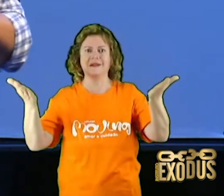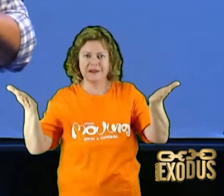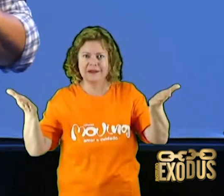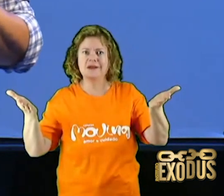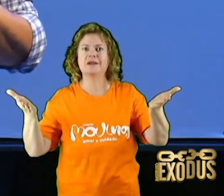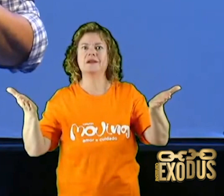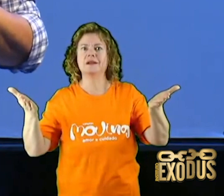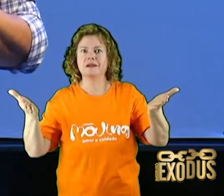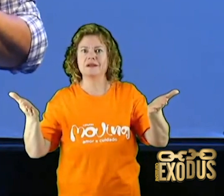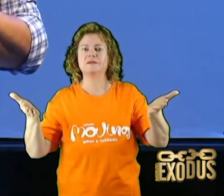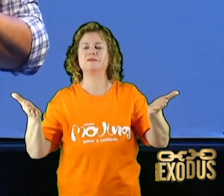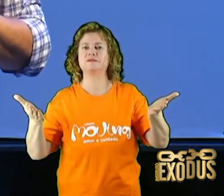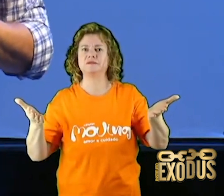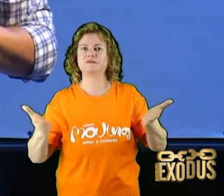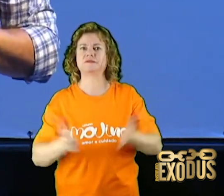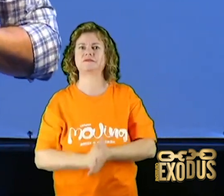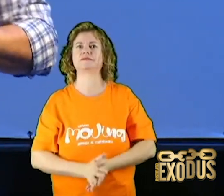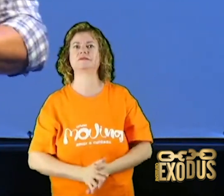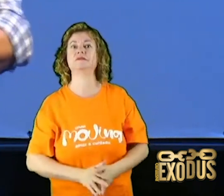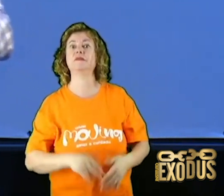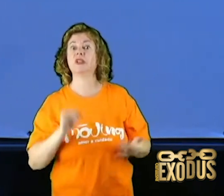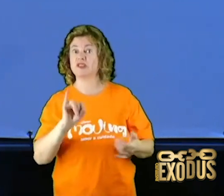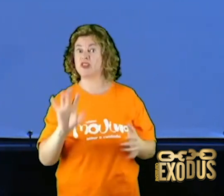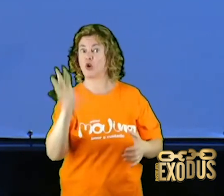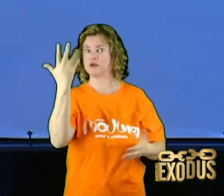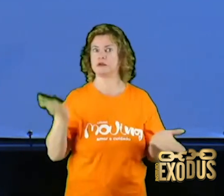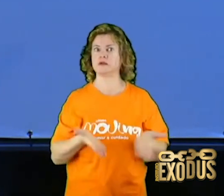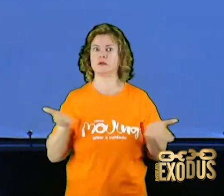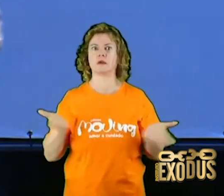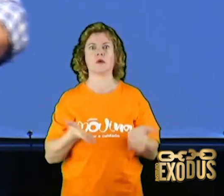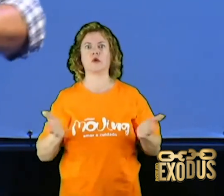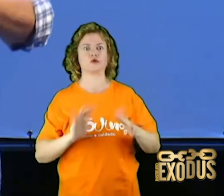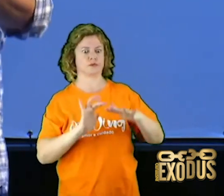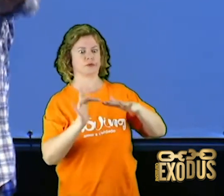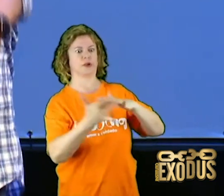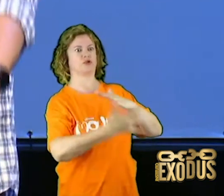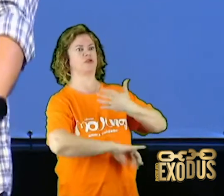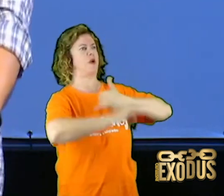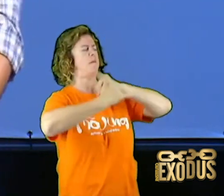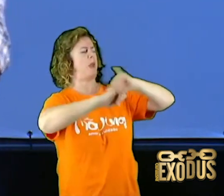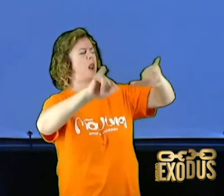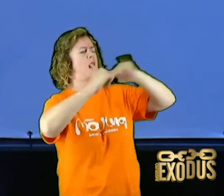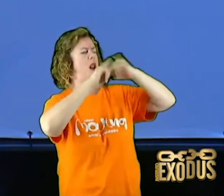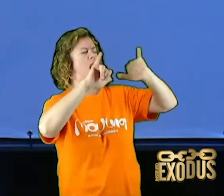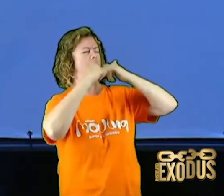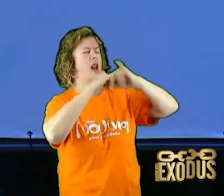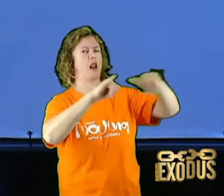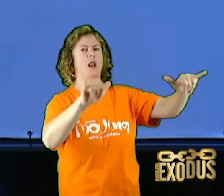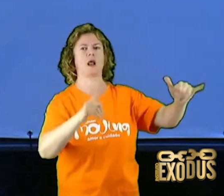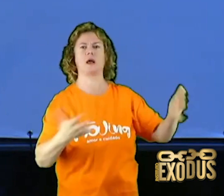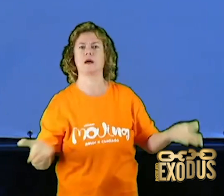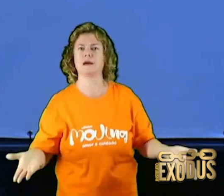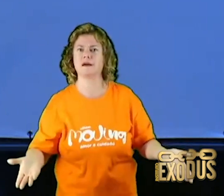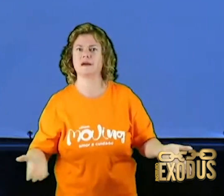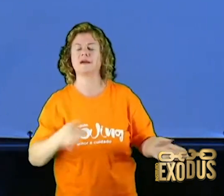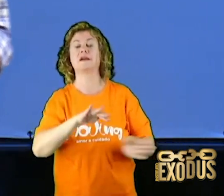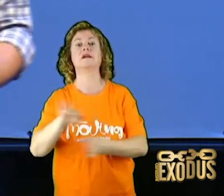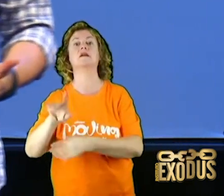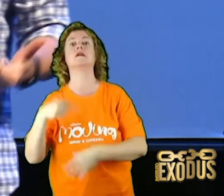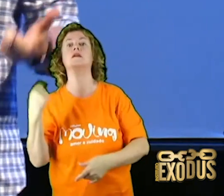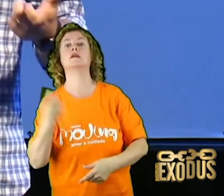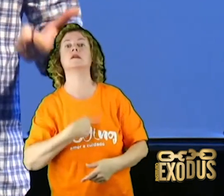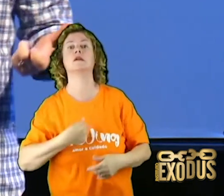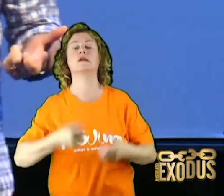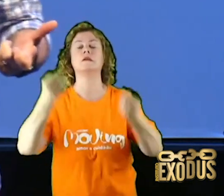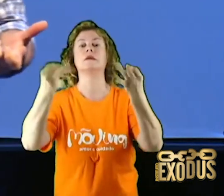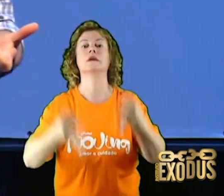curso da esperança. Então, quando nós falamos de milagre, e quando nós falamos de poder de Deus,